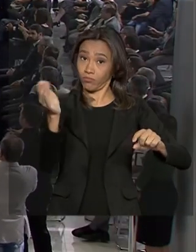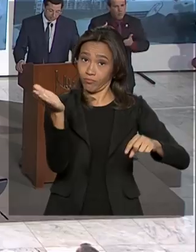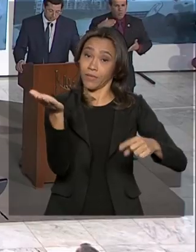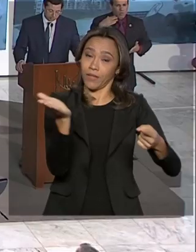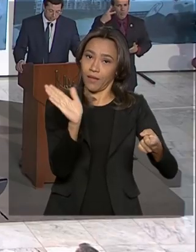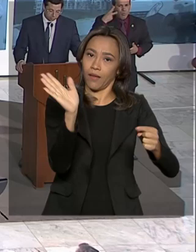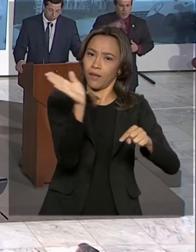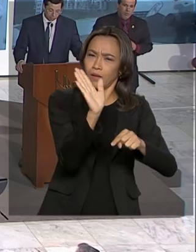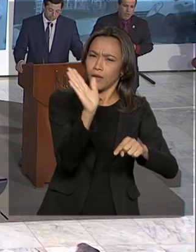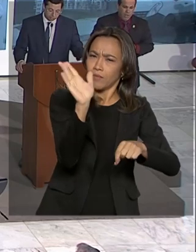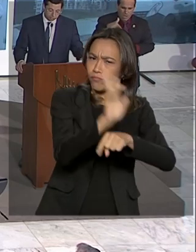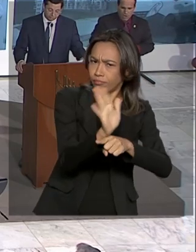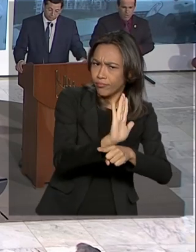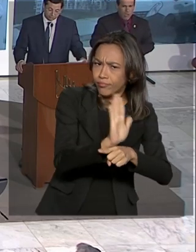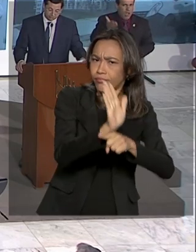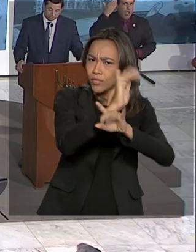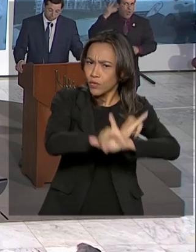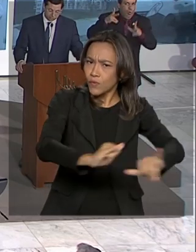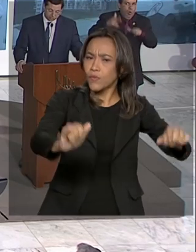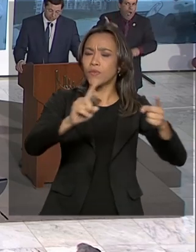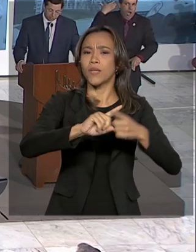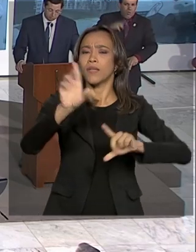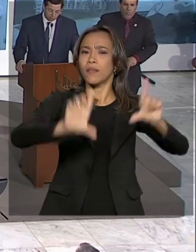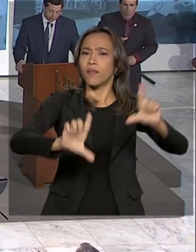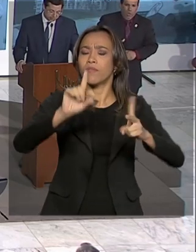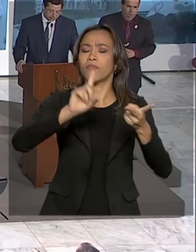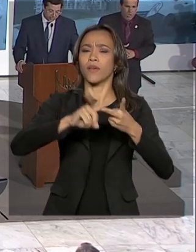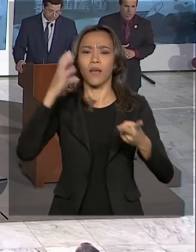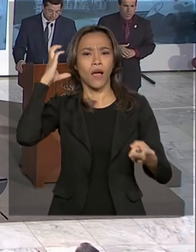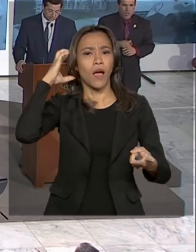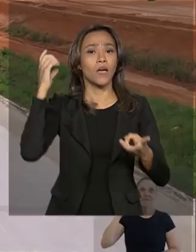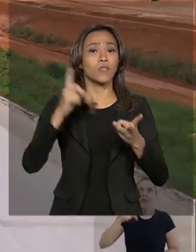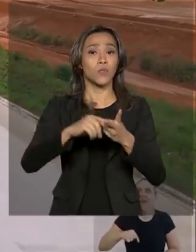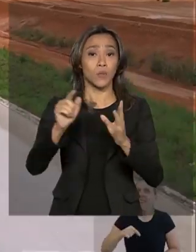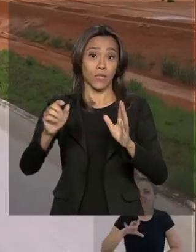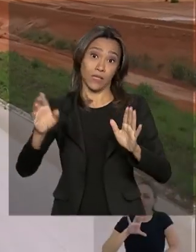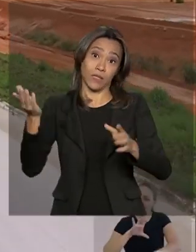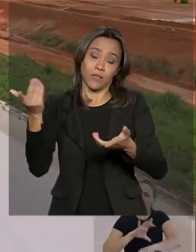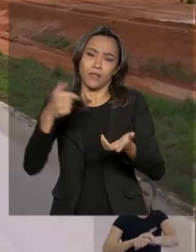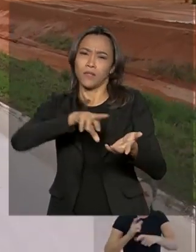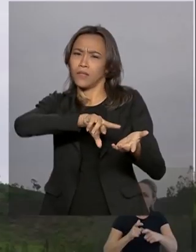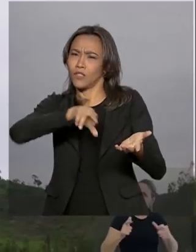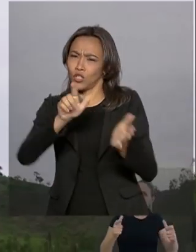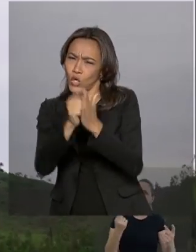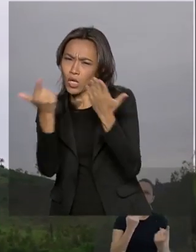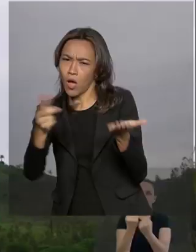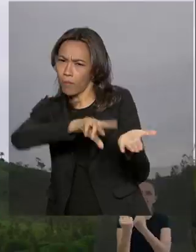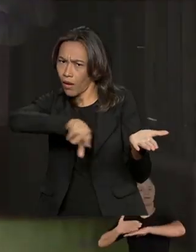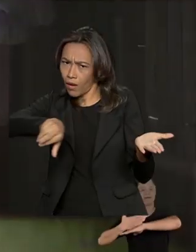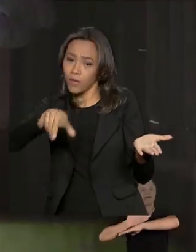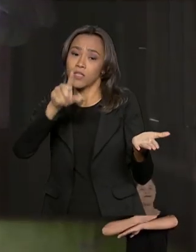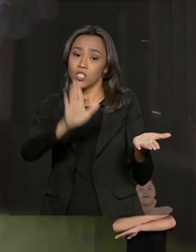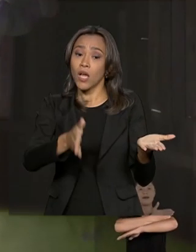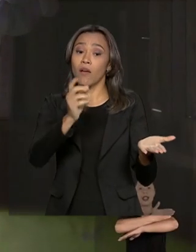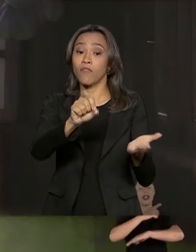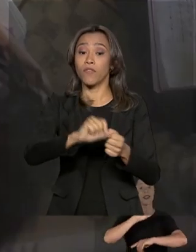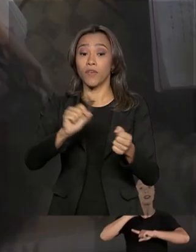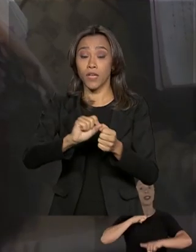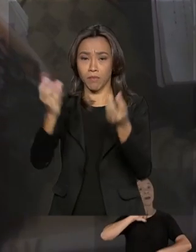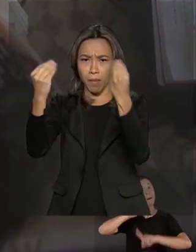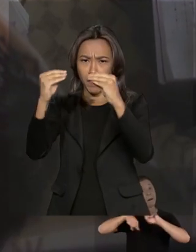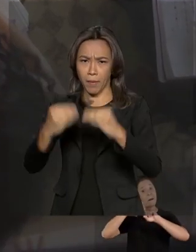semana em TV aberta, rádio, cinema, internet e jornal. Só para os estados foram produzidas 45